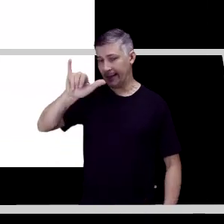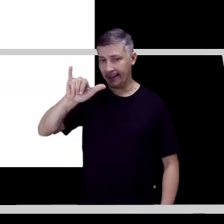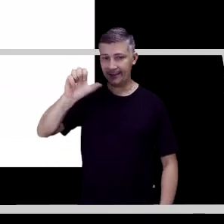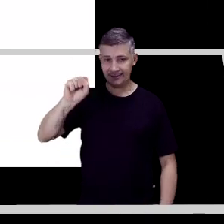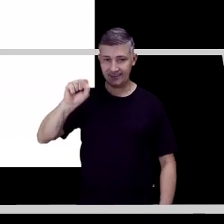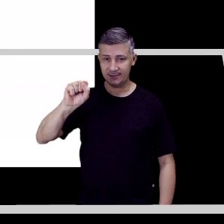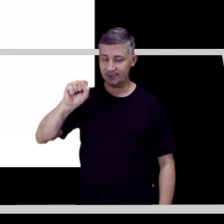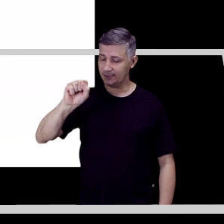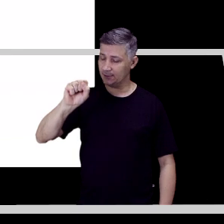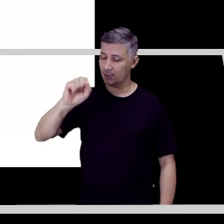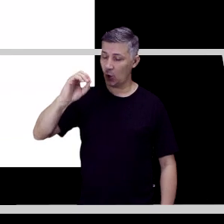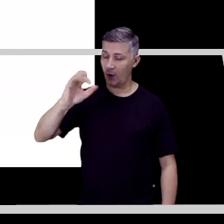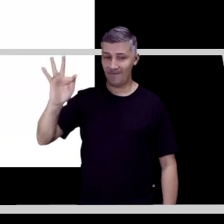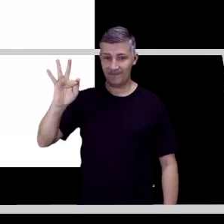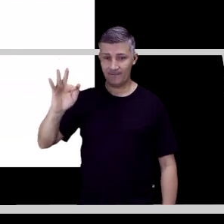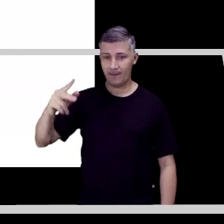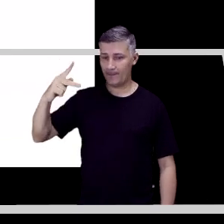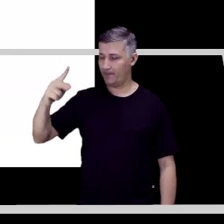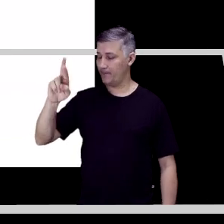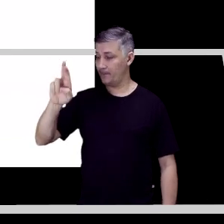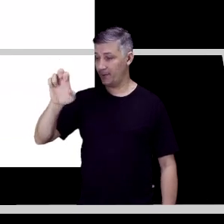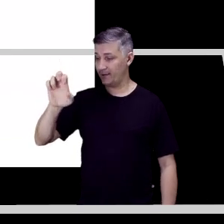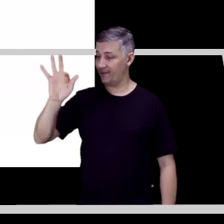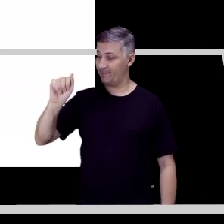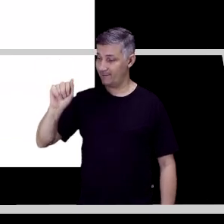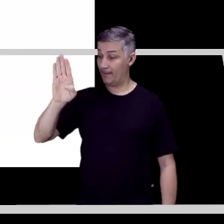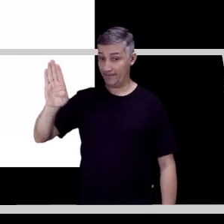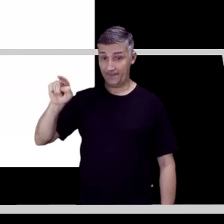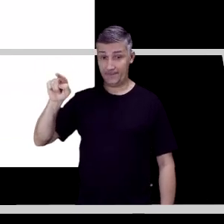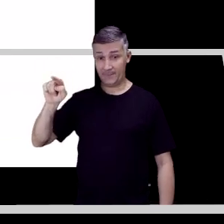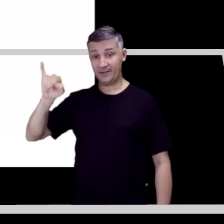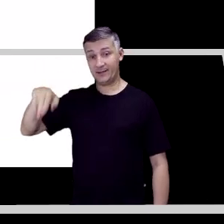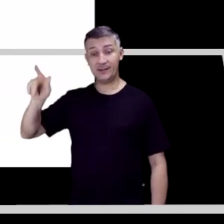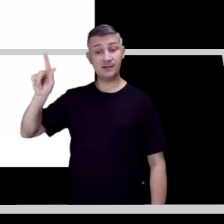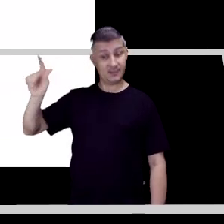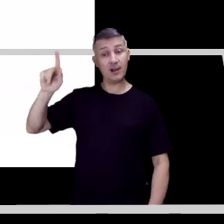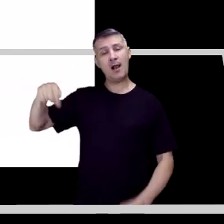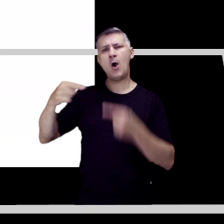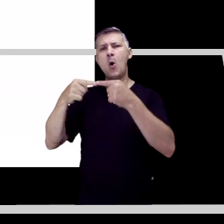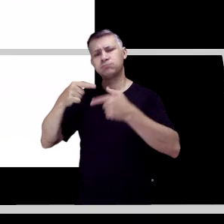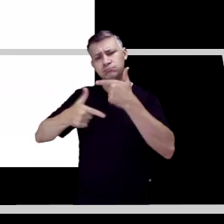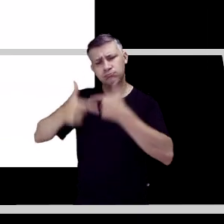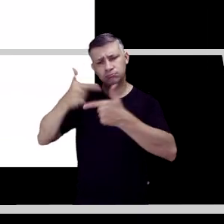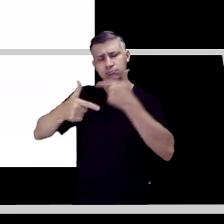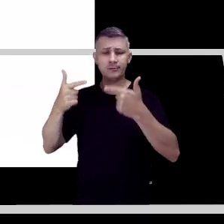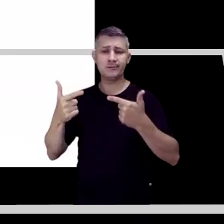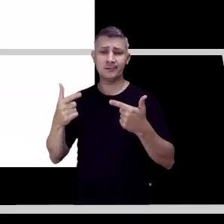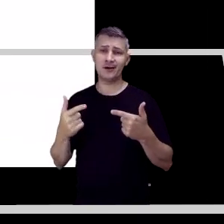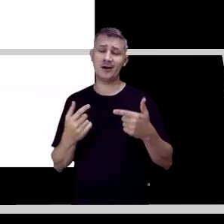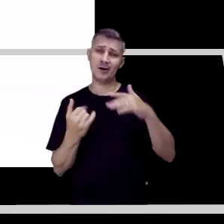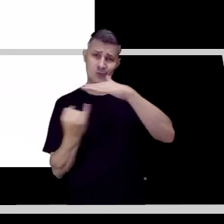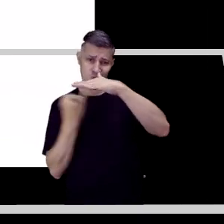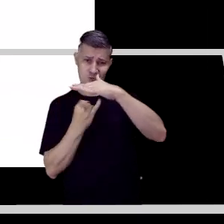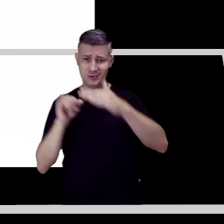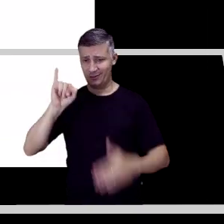esse trabalho, na verdade, o Ways of Prefabbing, não só é um gerúndio para essa ideia, como virou um dos primeiros trabalhos que a gente fez aí com essa